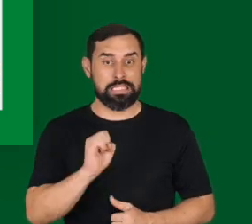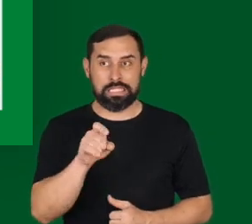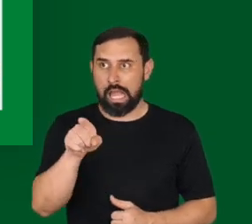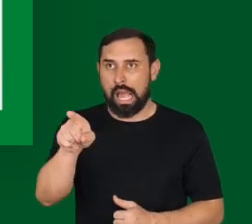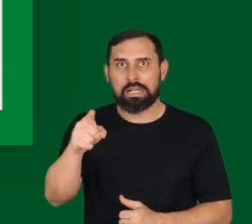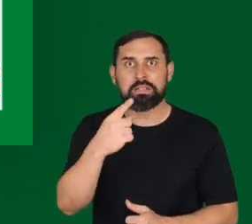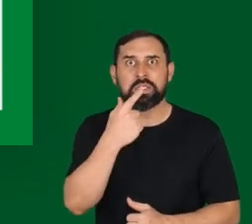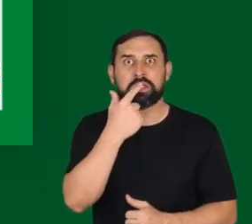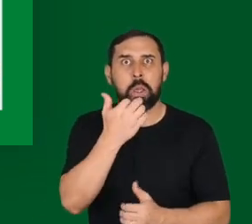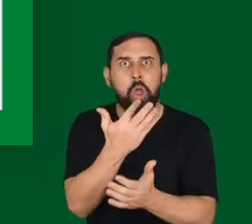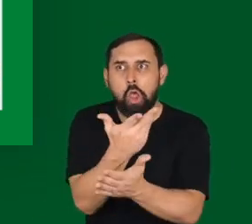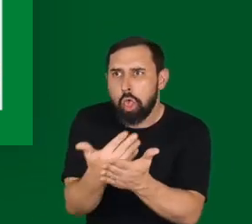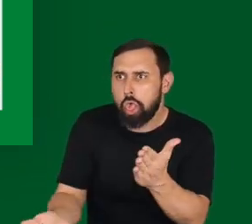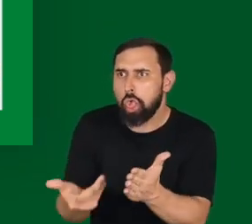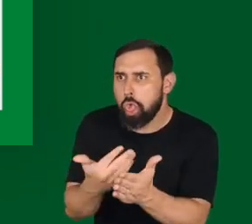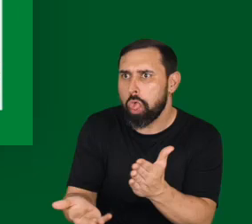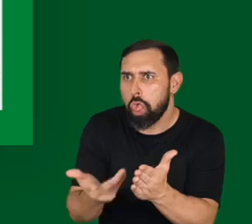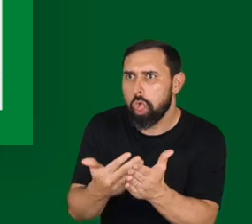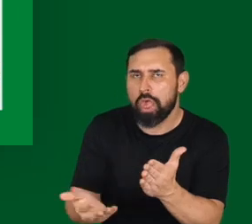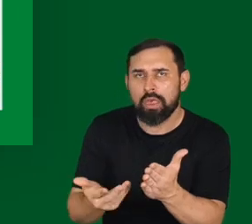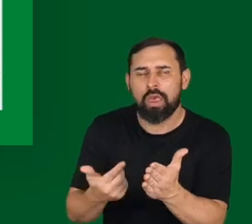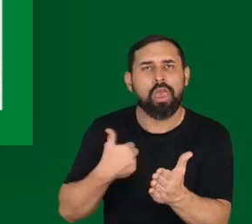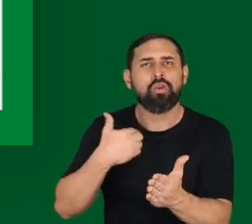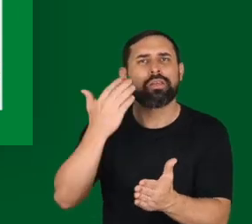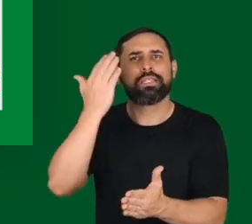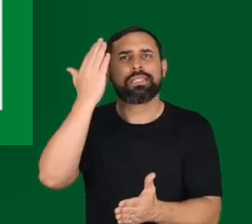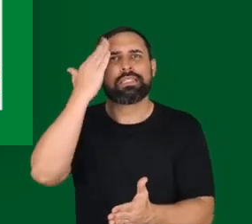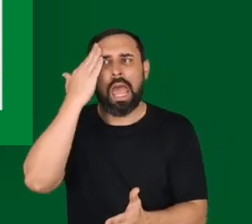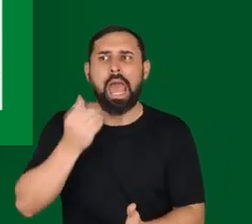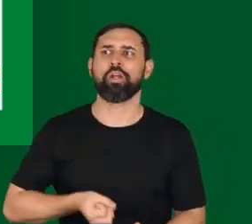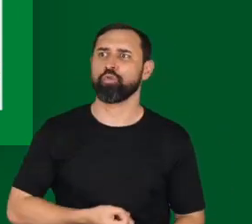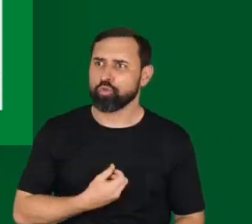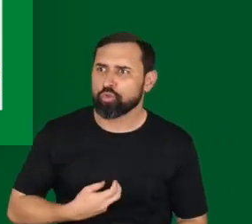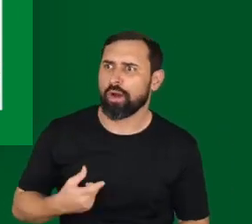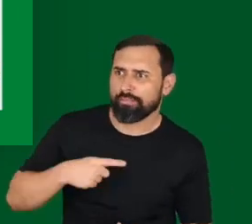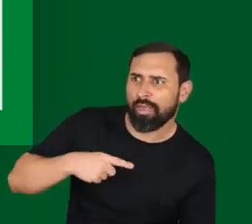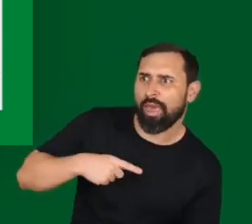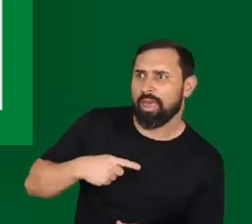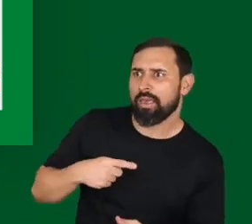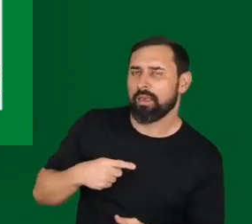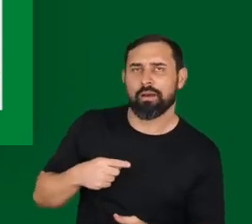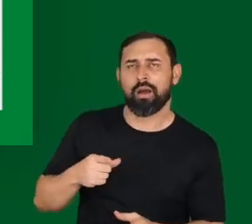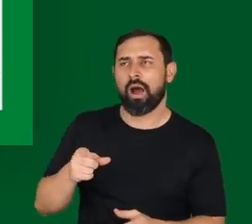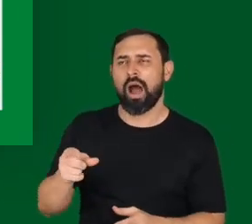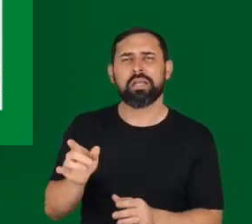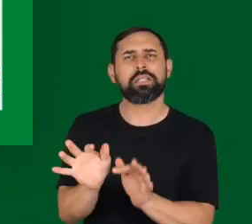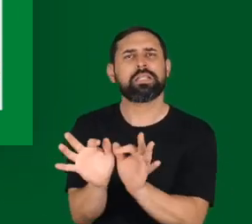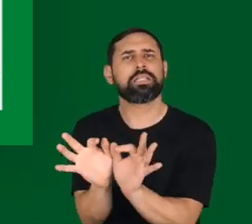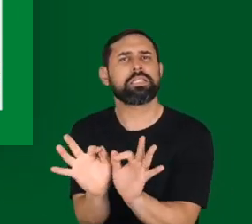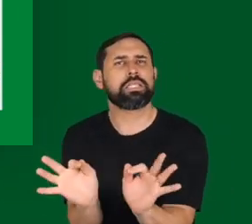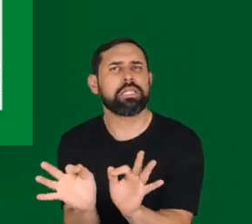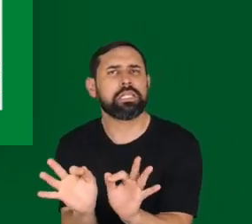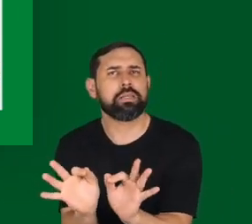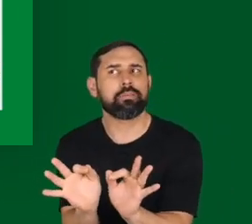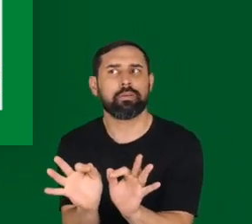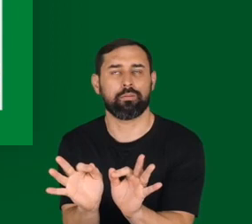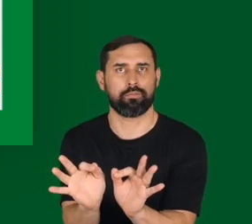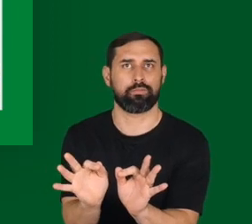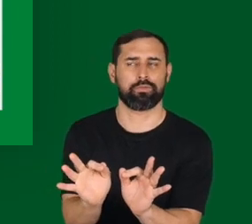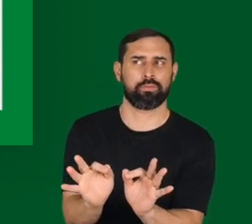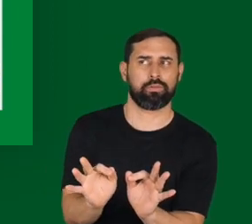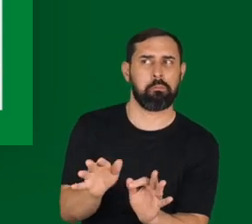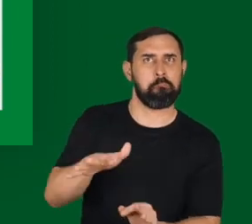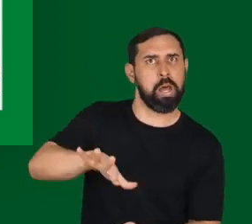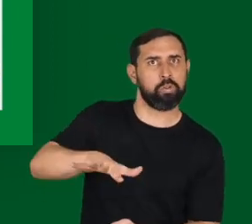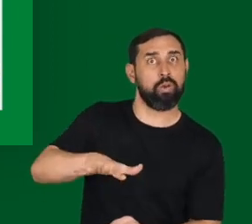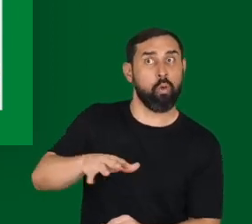Então, resposta sistêmica à perda sanguínea. Então, como que eu vou saber que os sinais de choque, ele está com choque